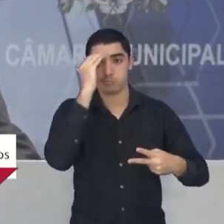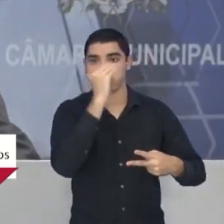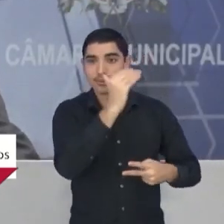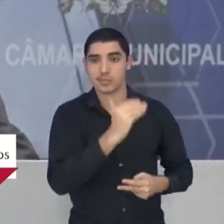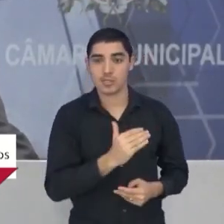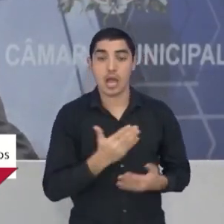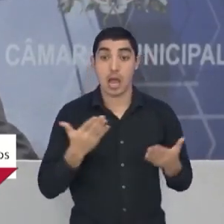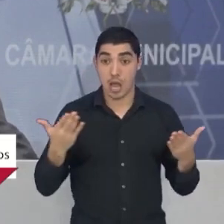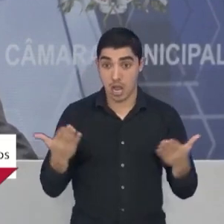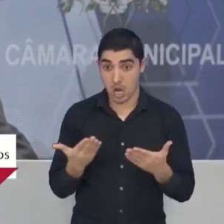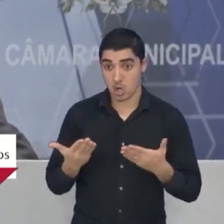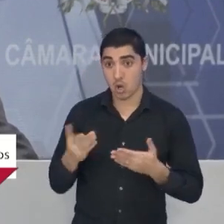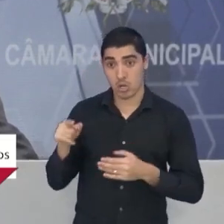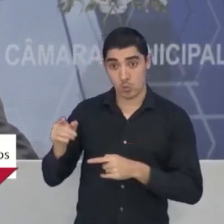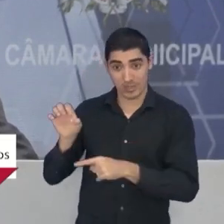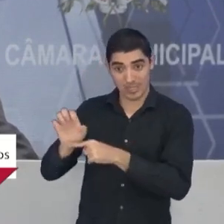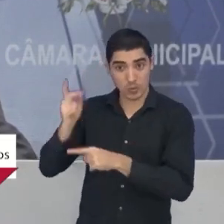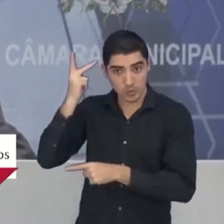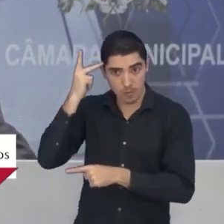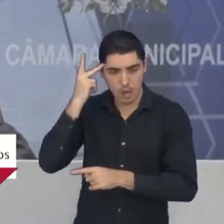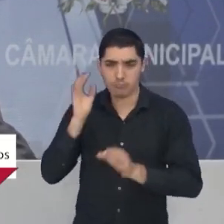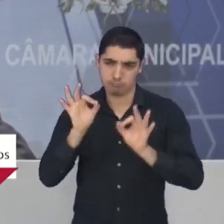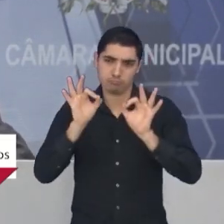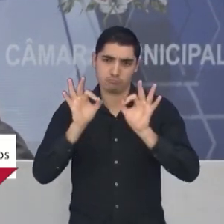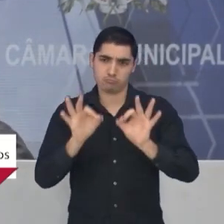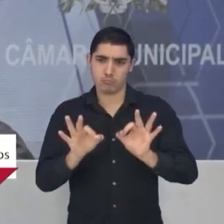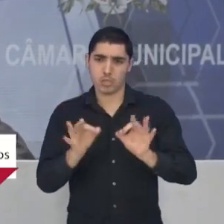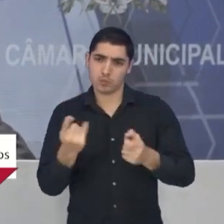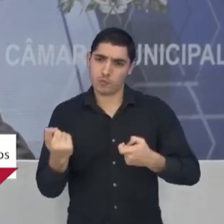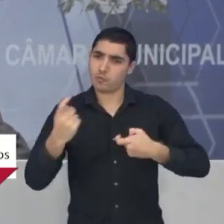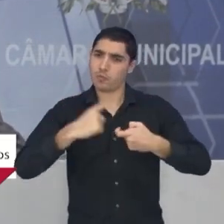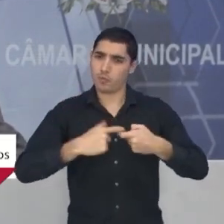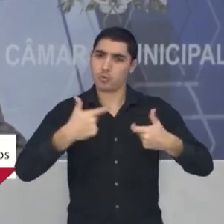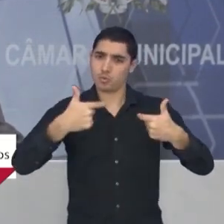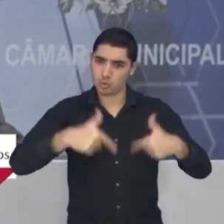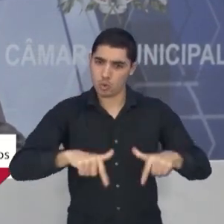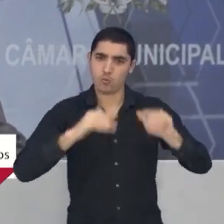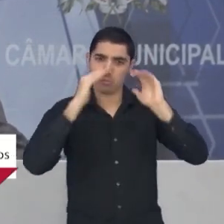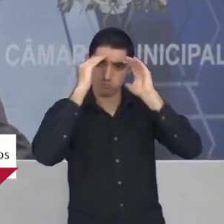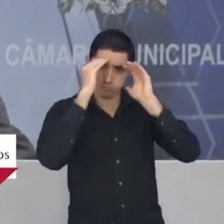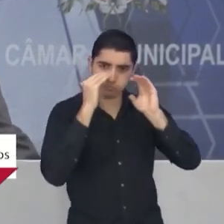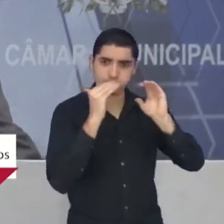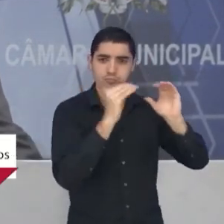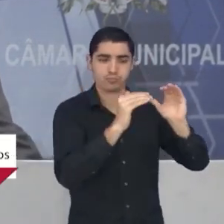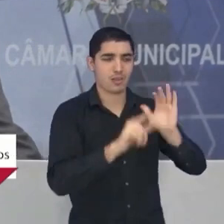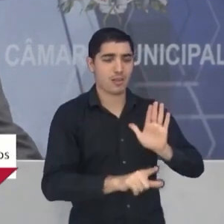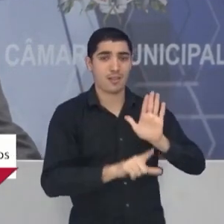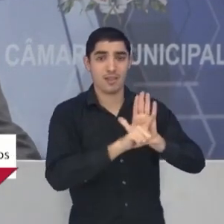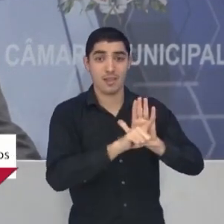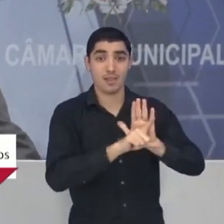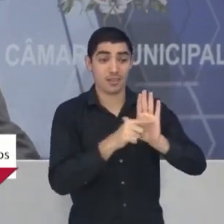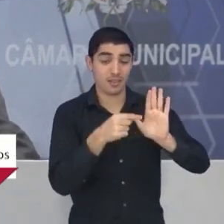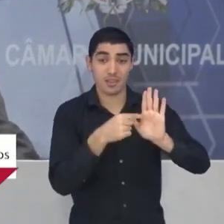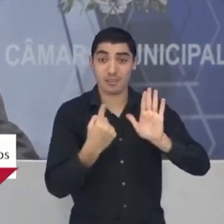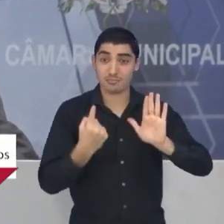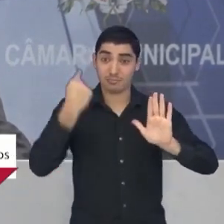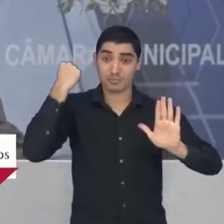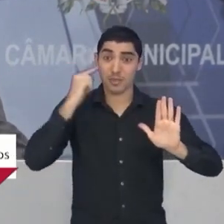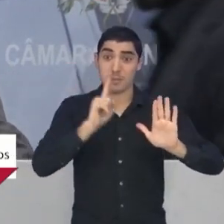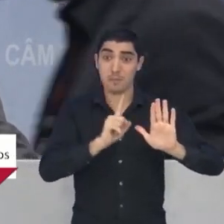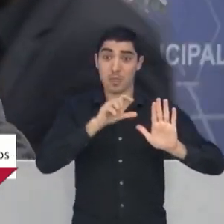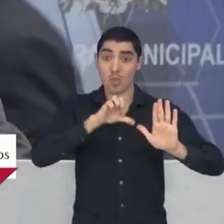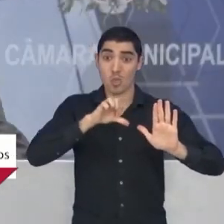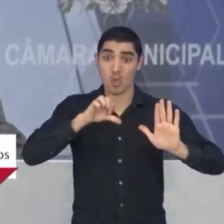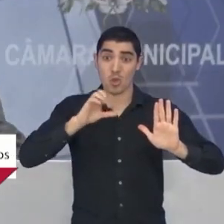voltou a cumprir basicamente um preceito da Lei Orgânica da saúde que é de 1990 que